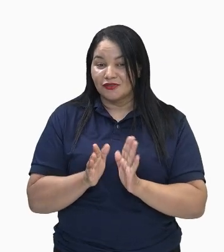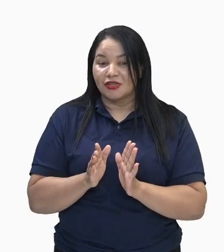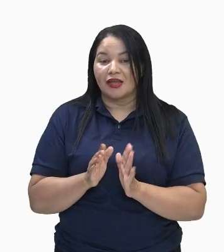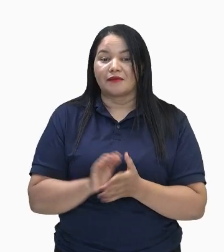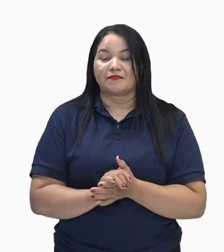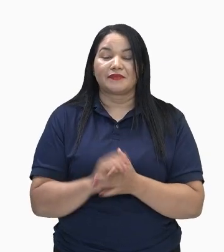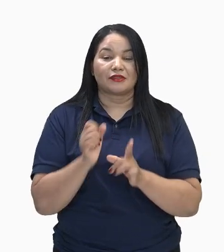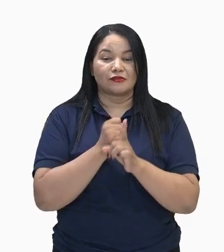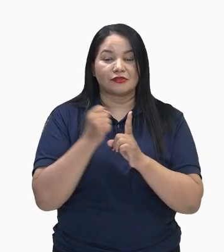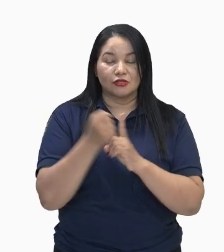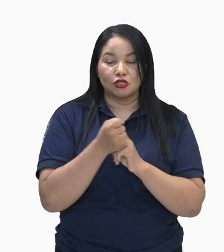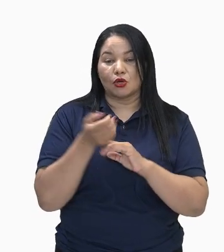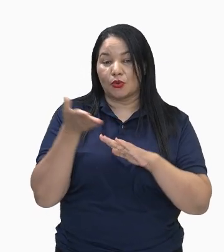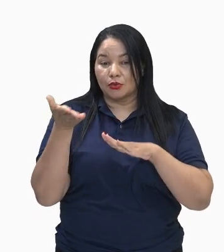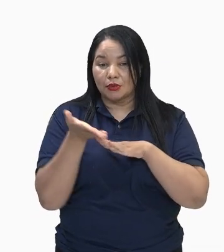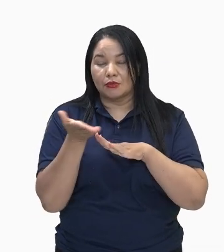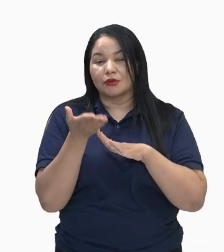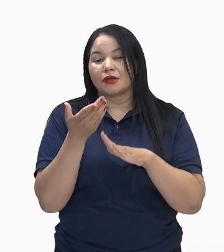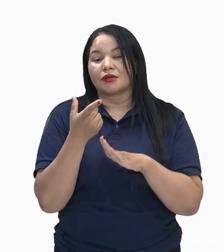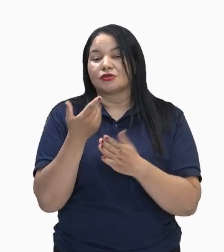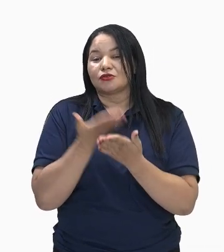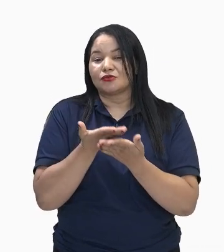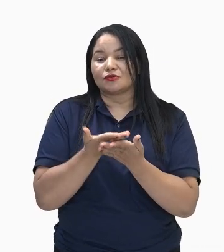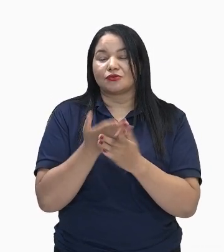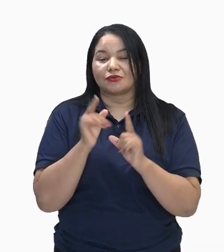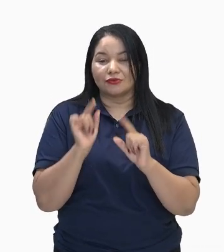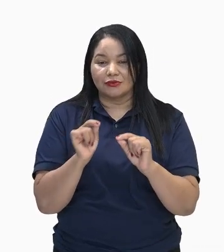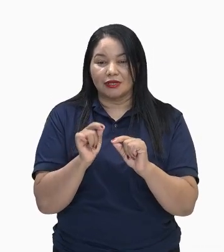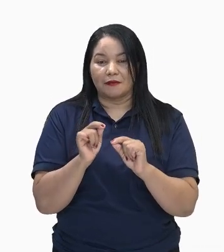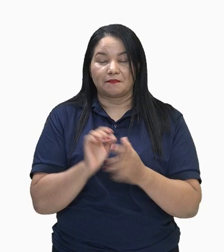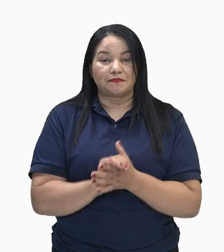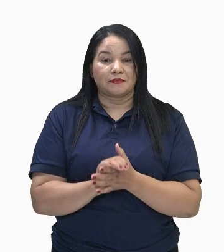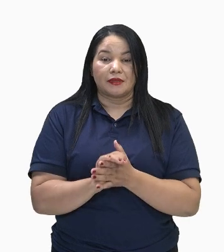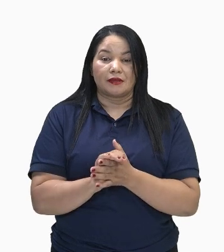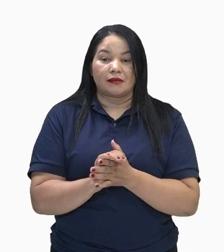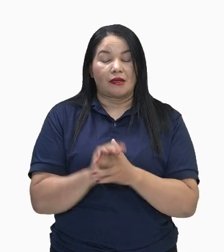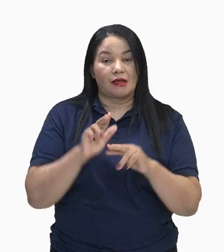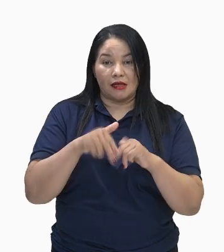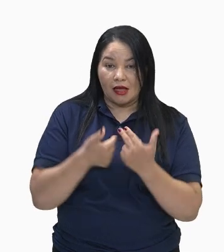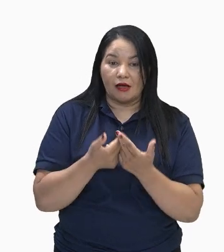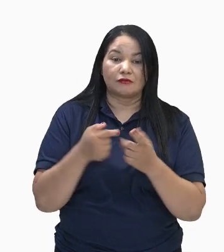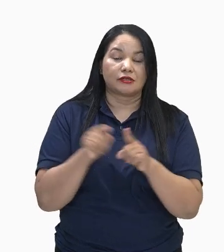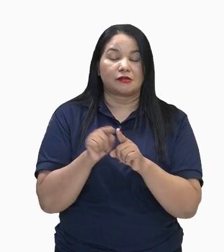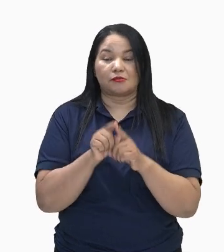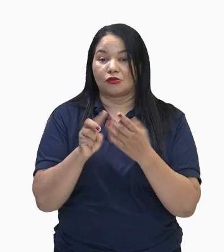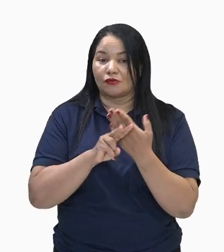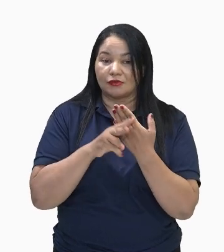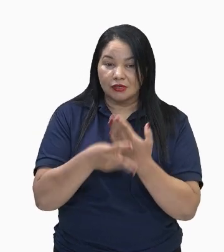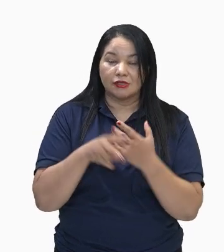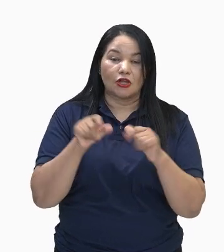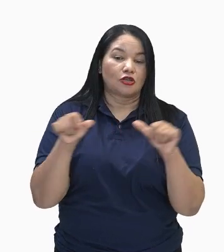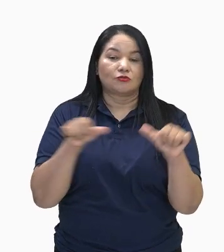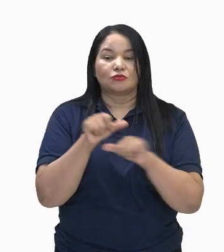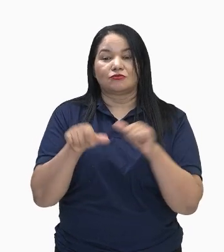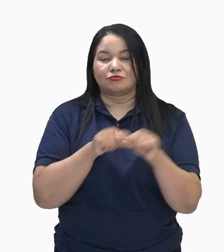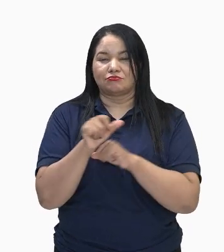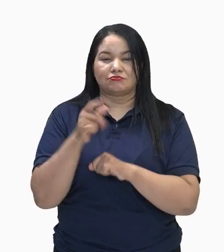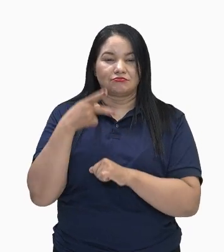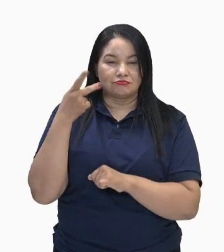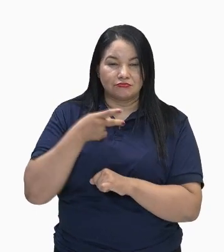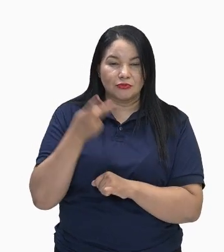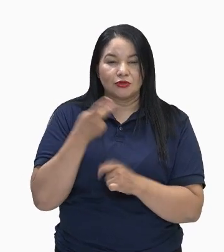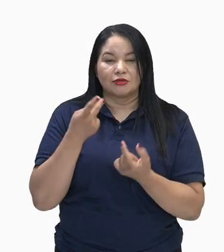sociologia contemporânea, estudam-se as causas e consequências das transformações